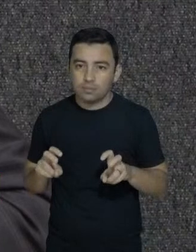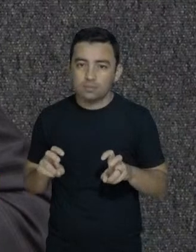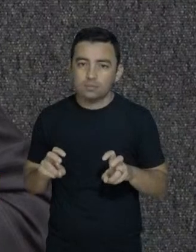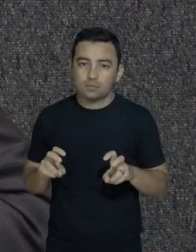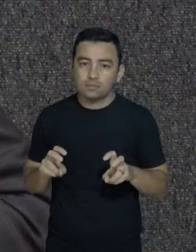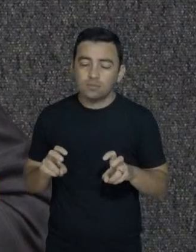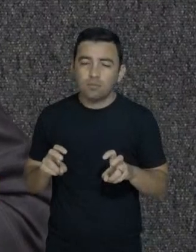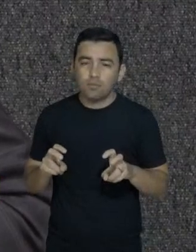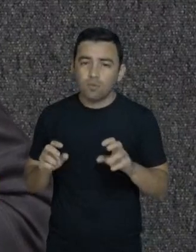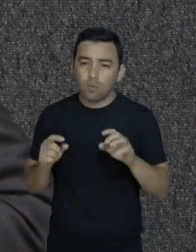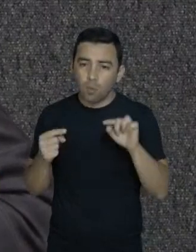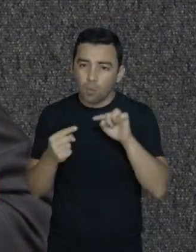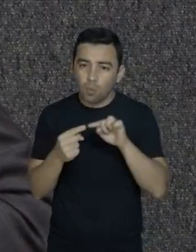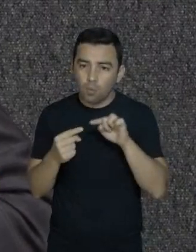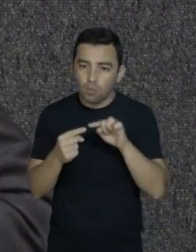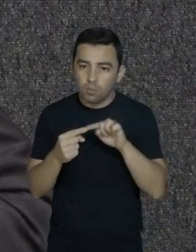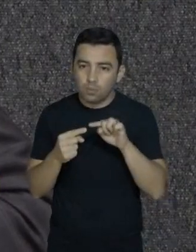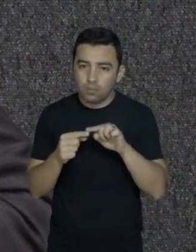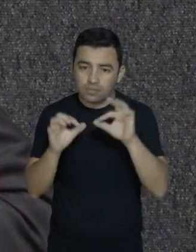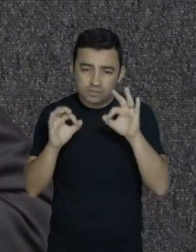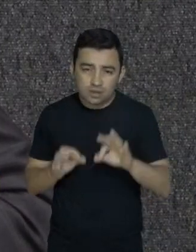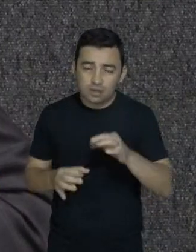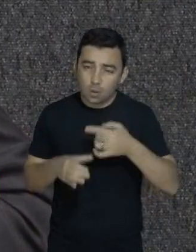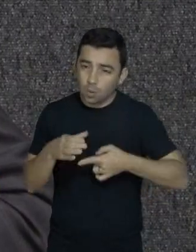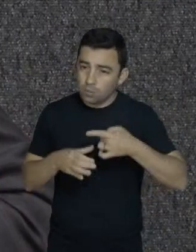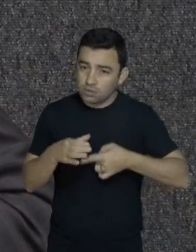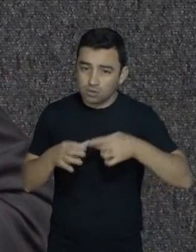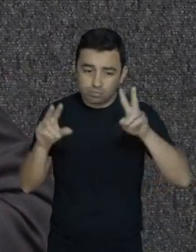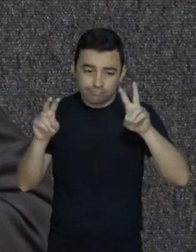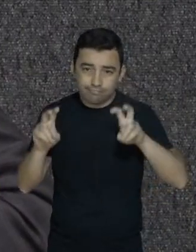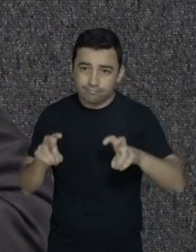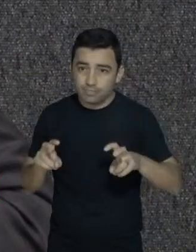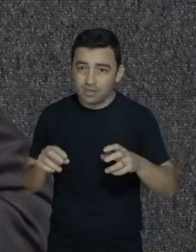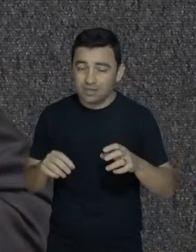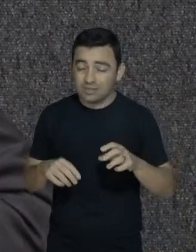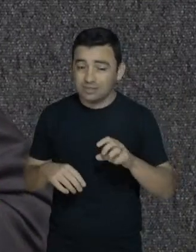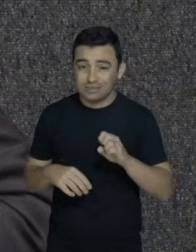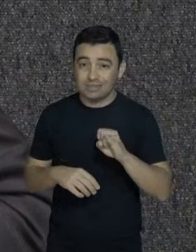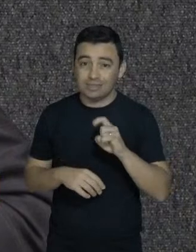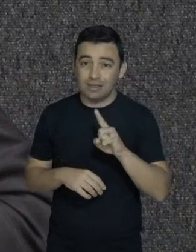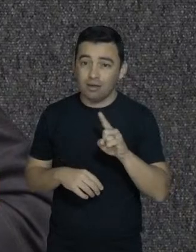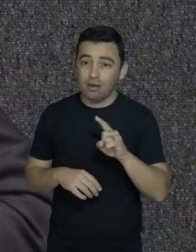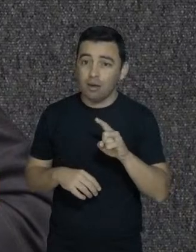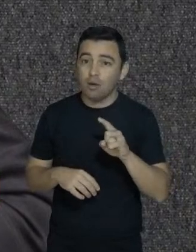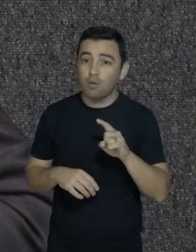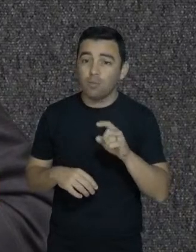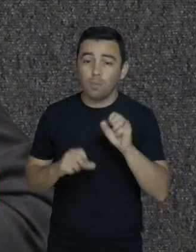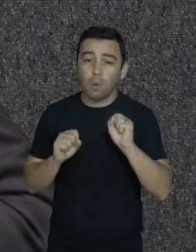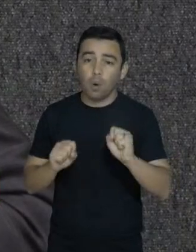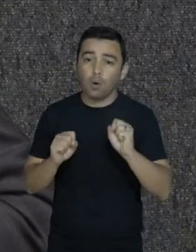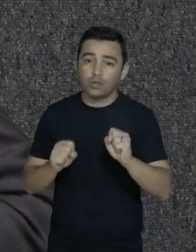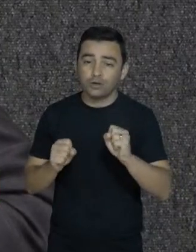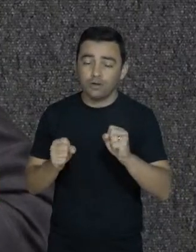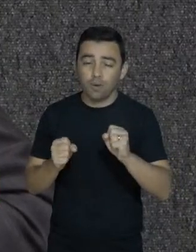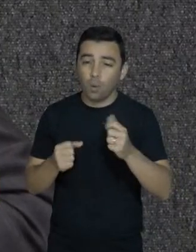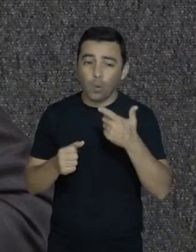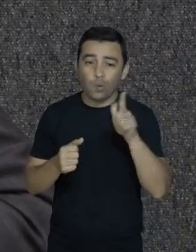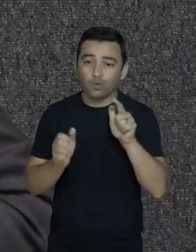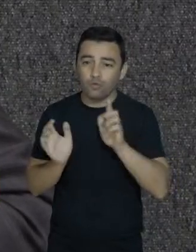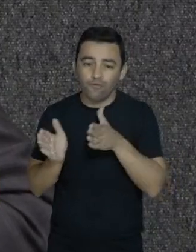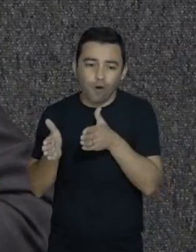pertinência é das comissões temáticas senão elas acabam perdendo muito o seu foco